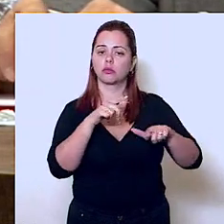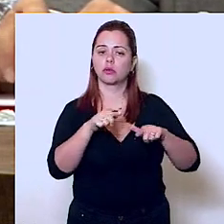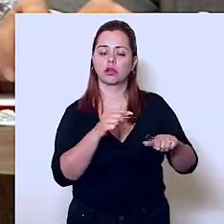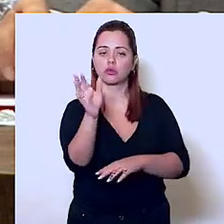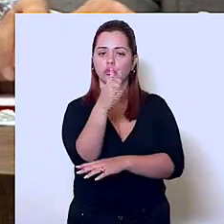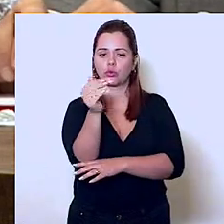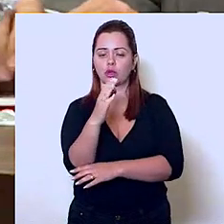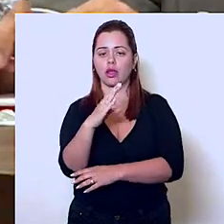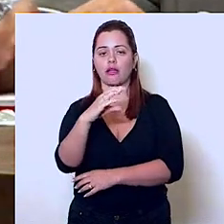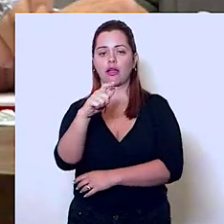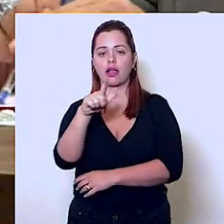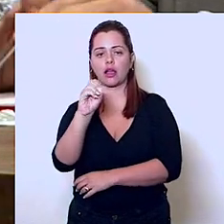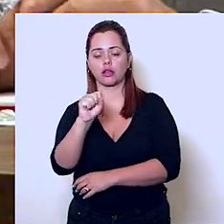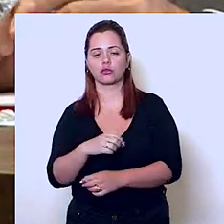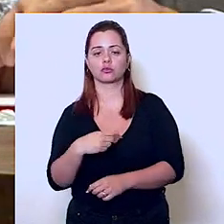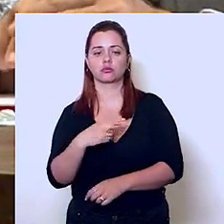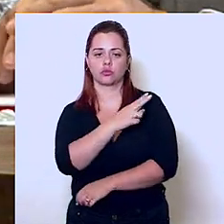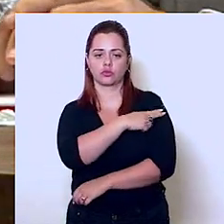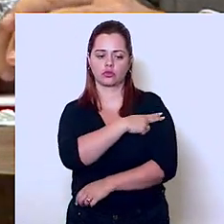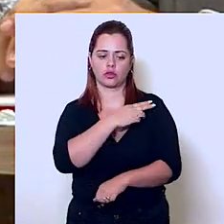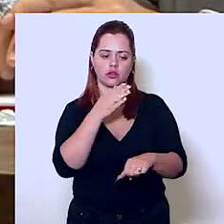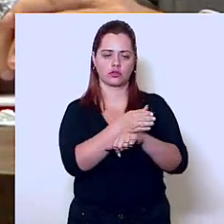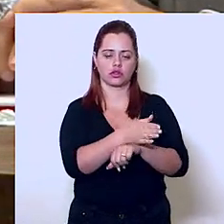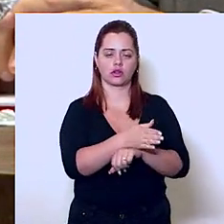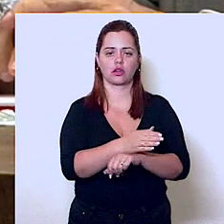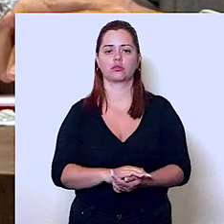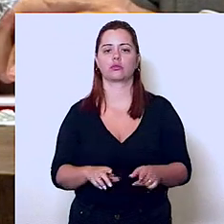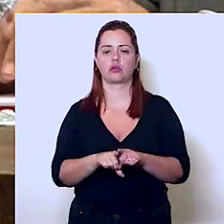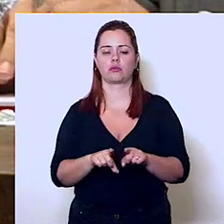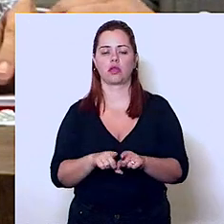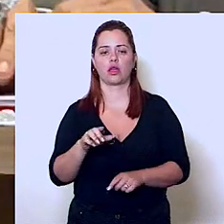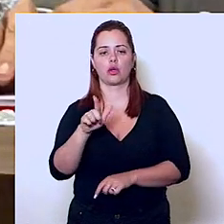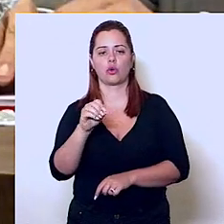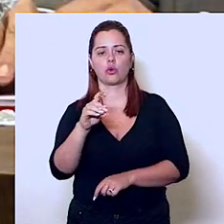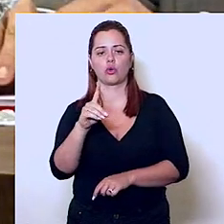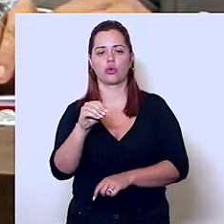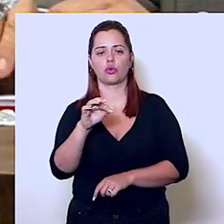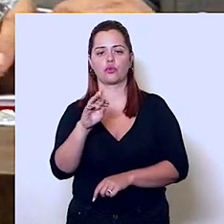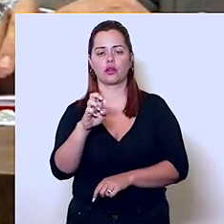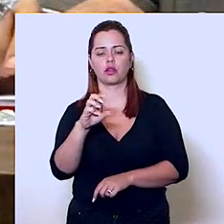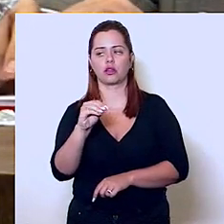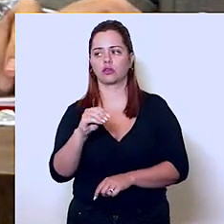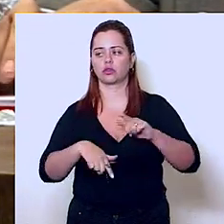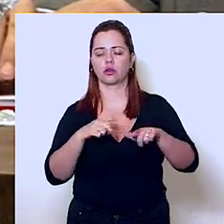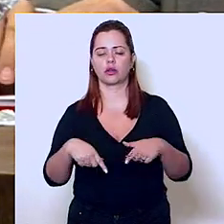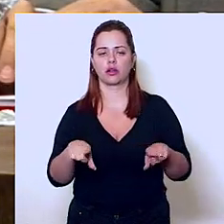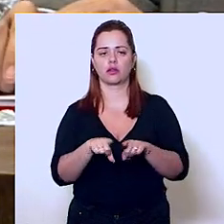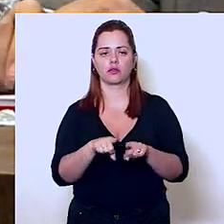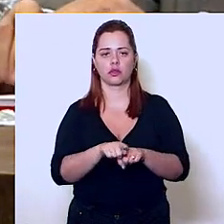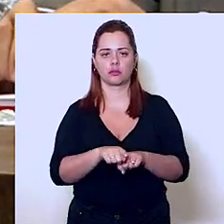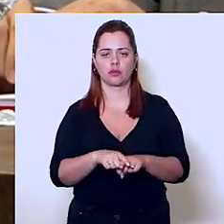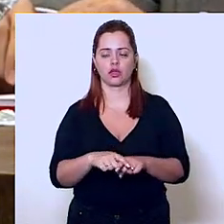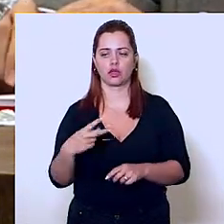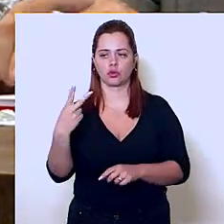chefe direto, já foi mencionado aqui o Godofredo, que junto com o Celso Marcos trabalhava com ele aqui no segundo andar